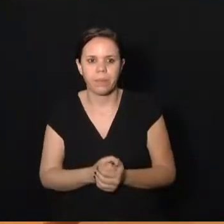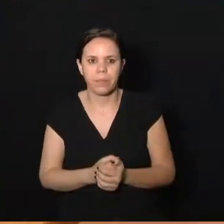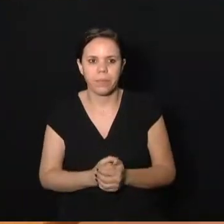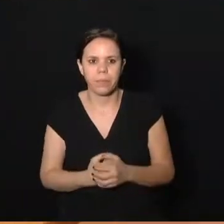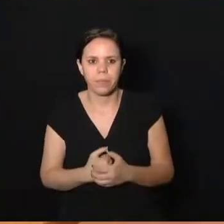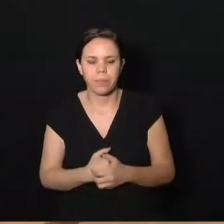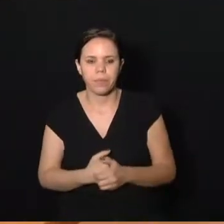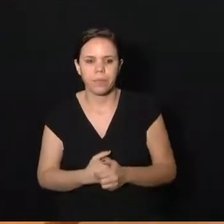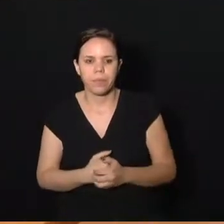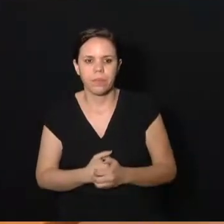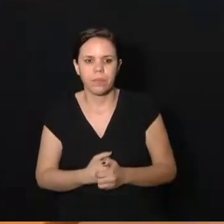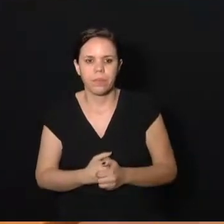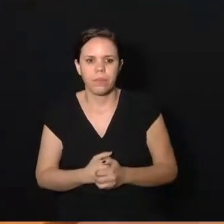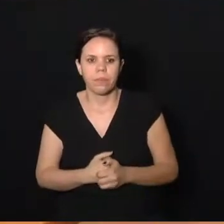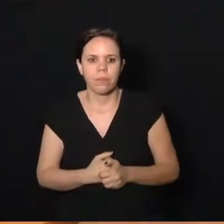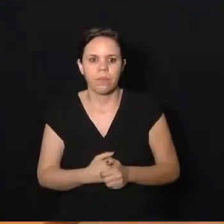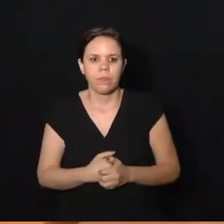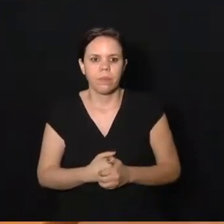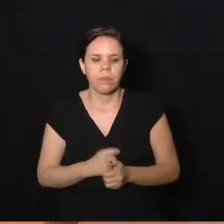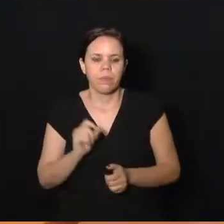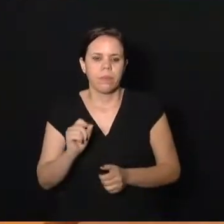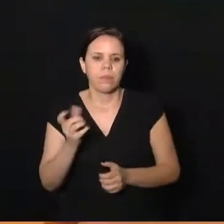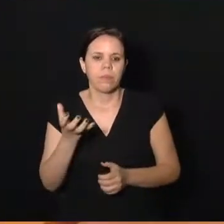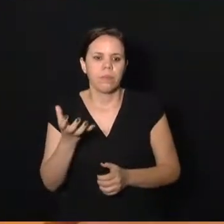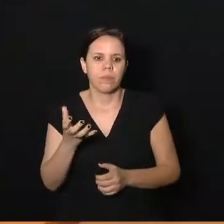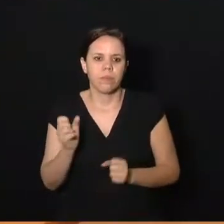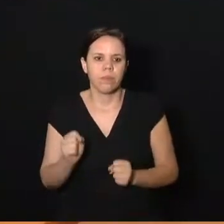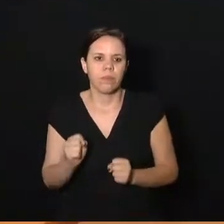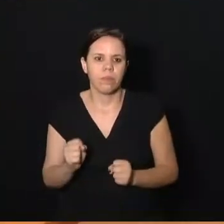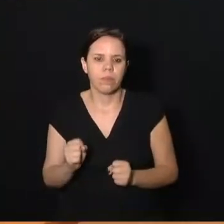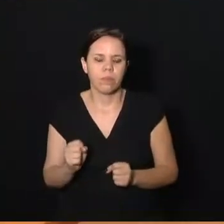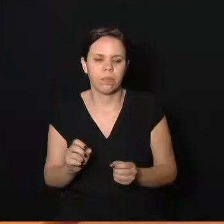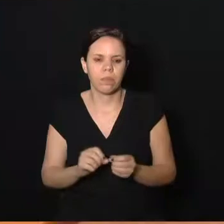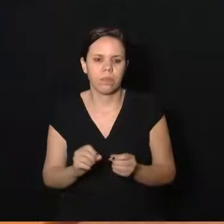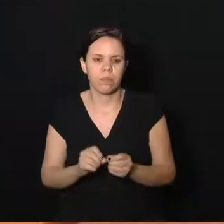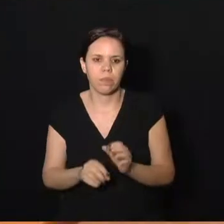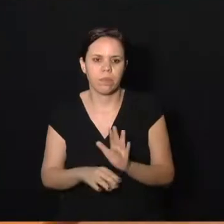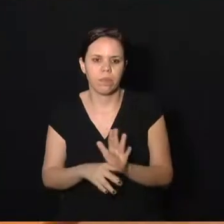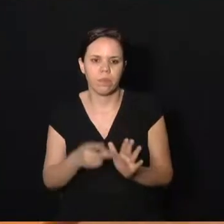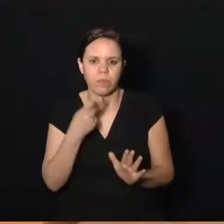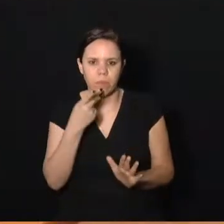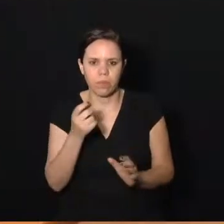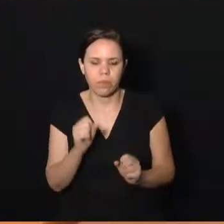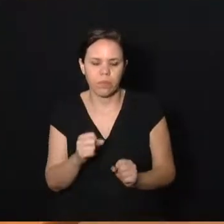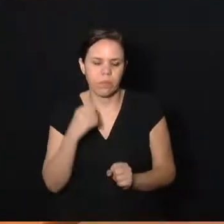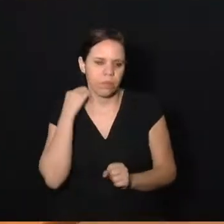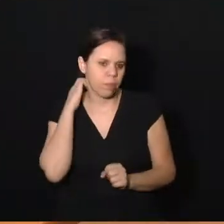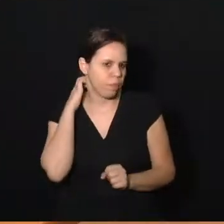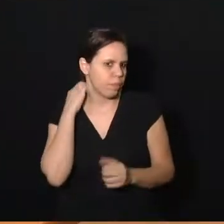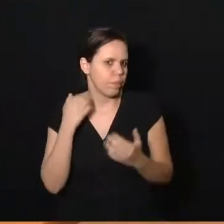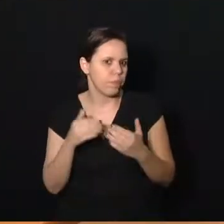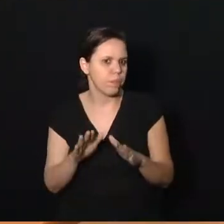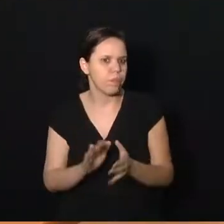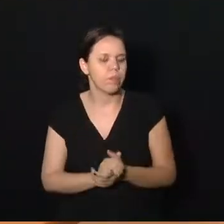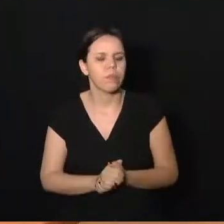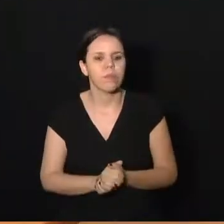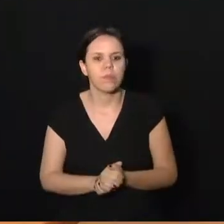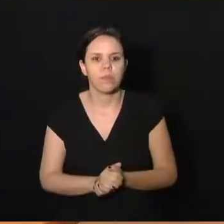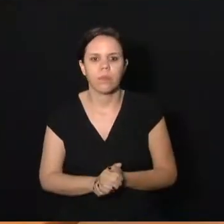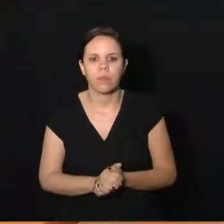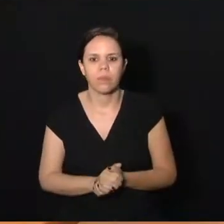e aí se alguém puder, quiser fazer alguma consideração, a palavra está em aberto.